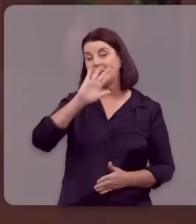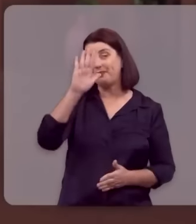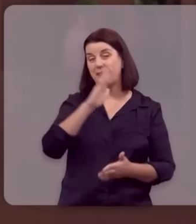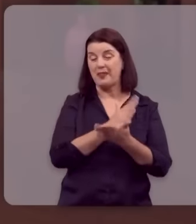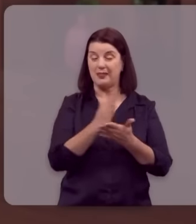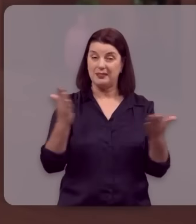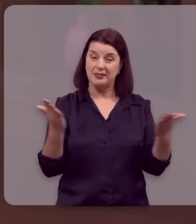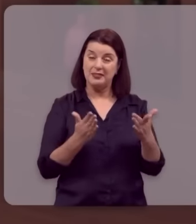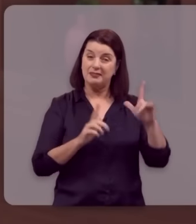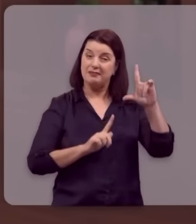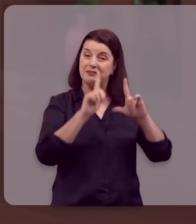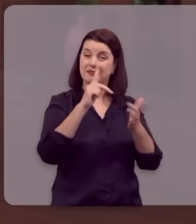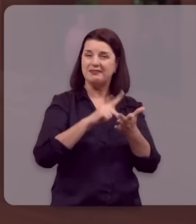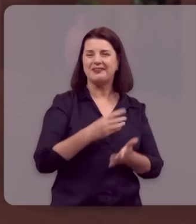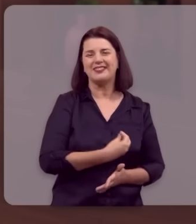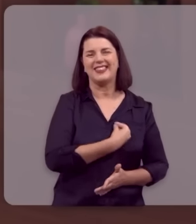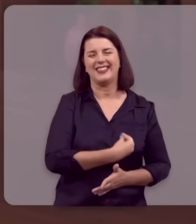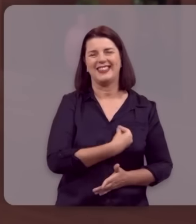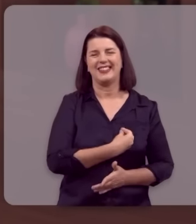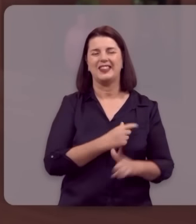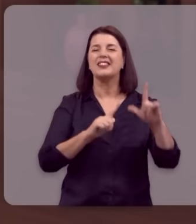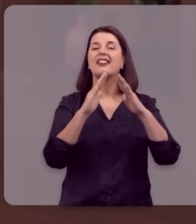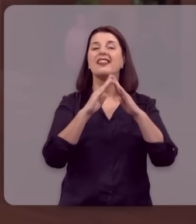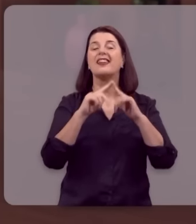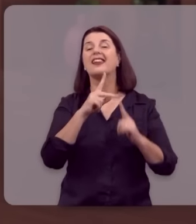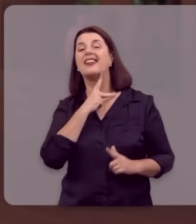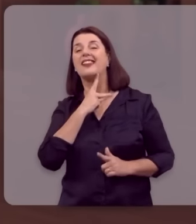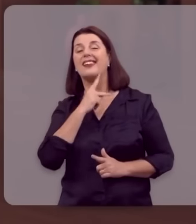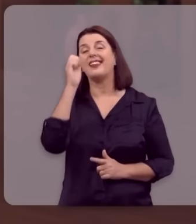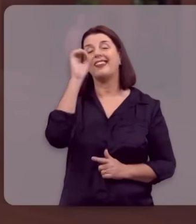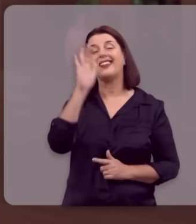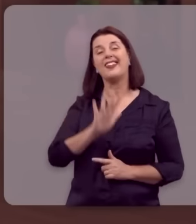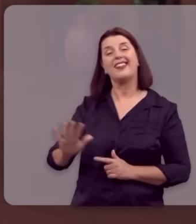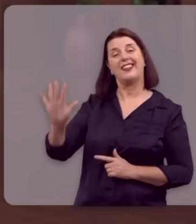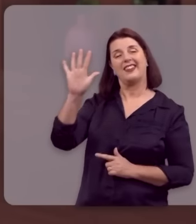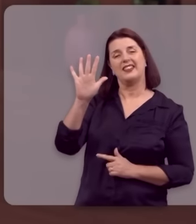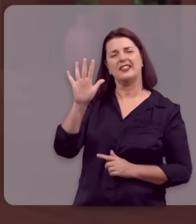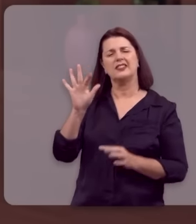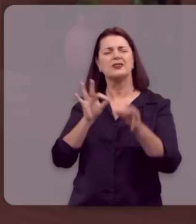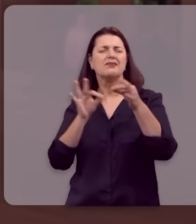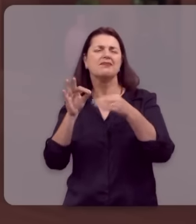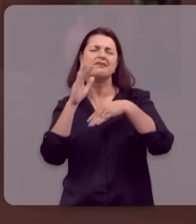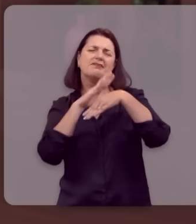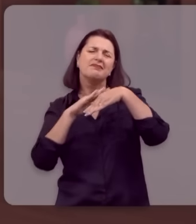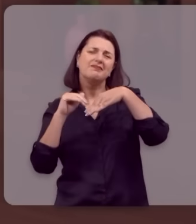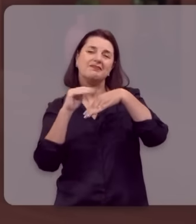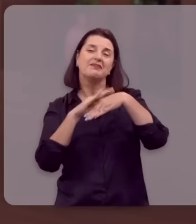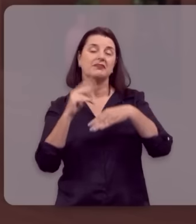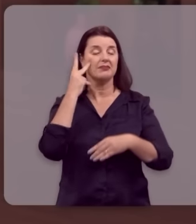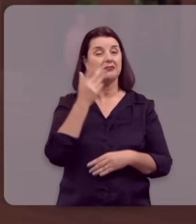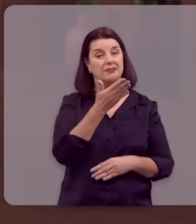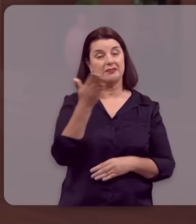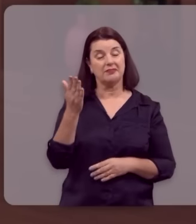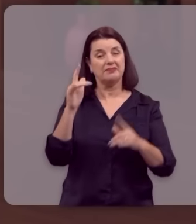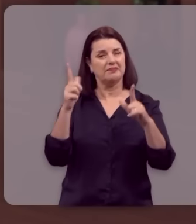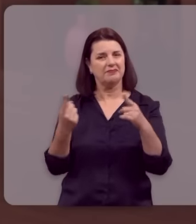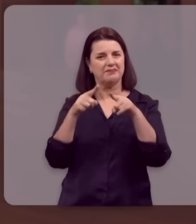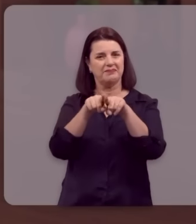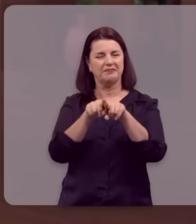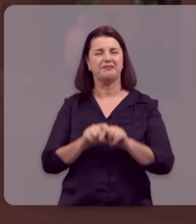Olá, começamos agora mais um Verdade e Vida, programa da Igreja Presbiteriana do Brasil, preparado com muito carinho para você que